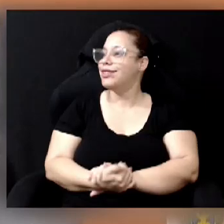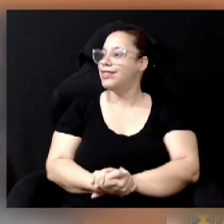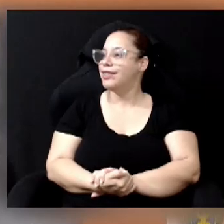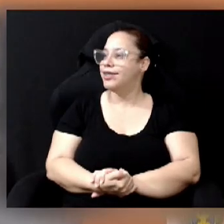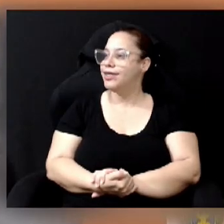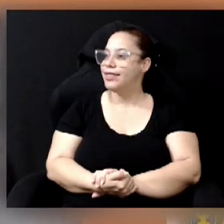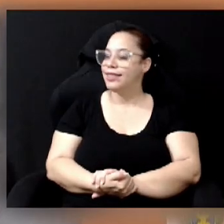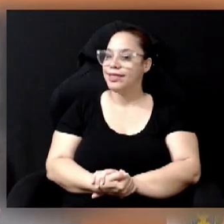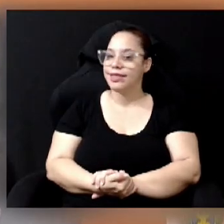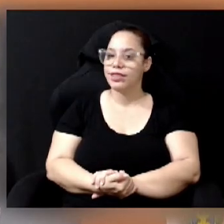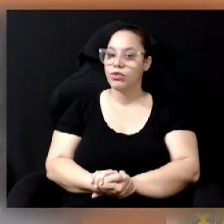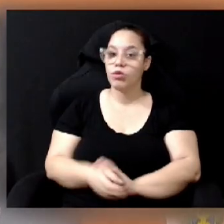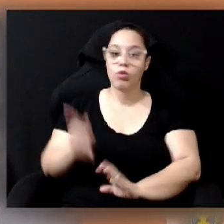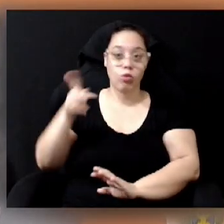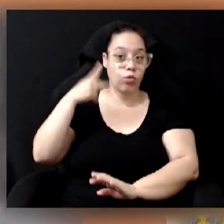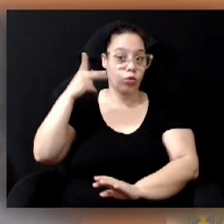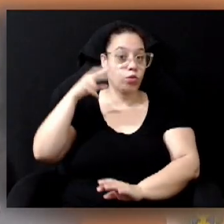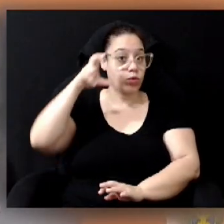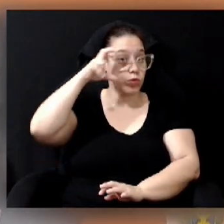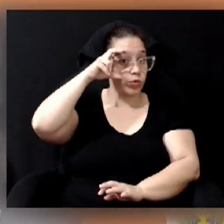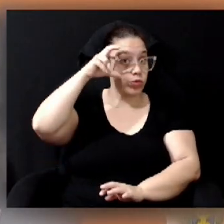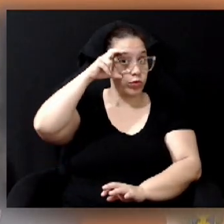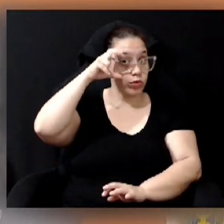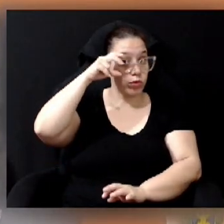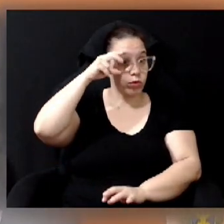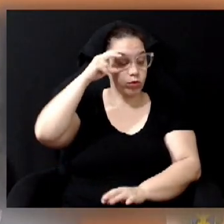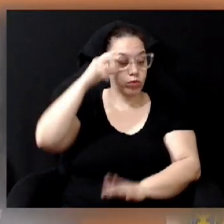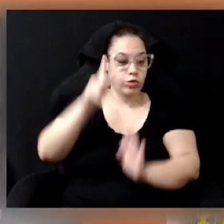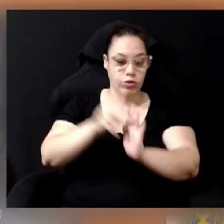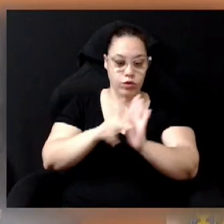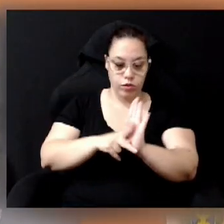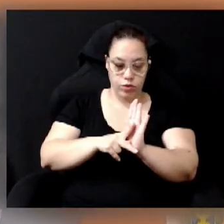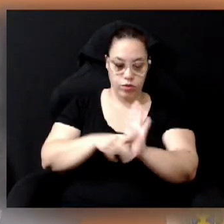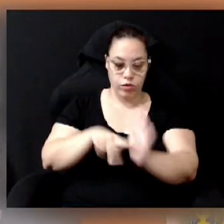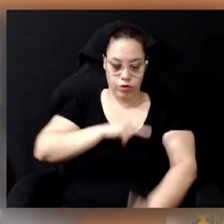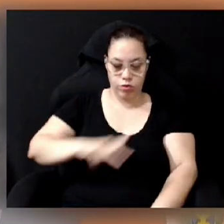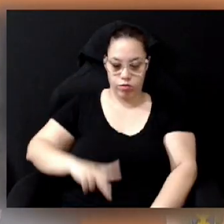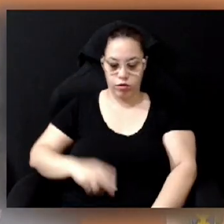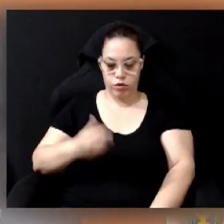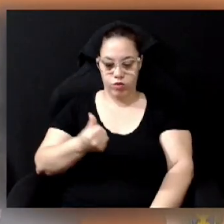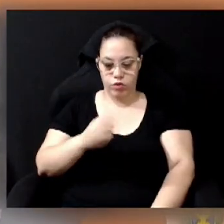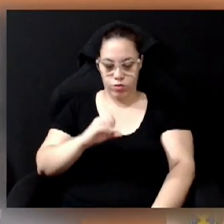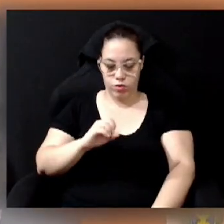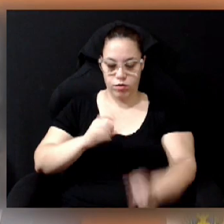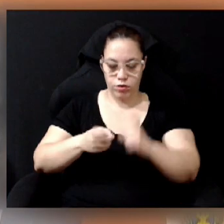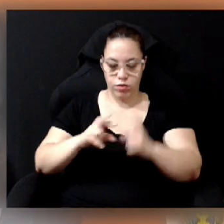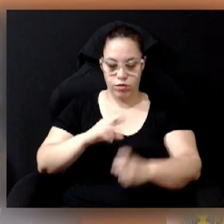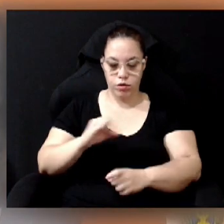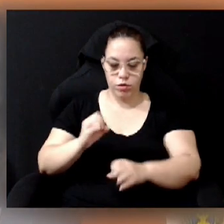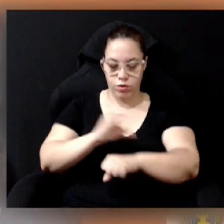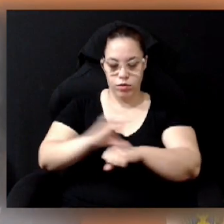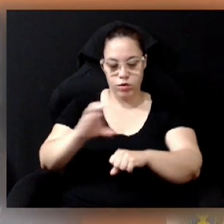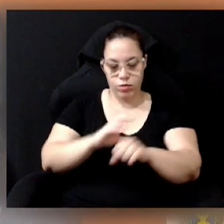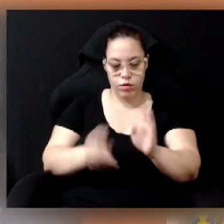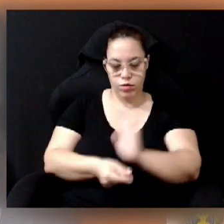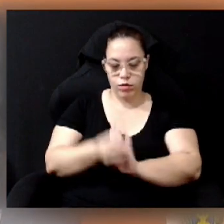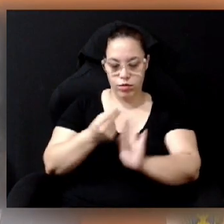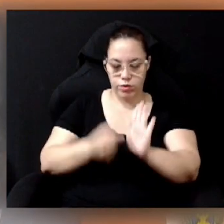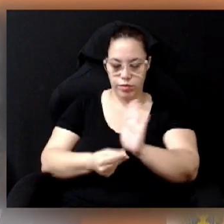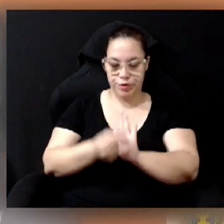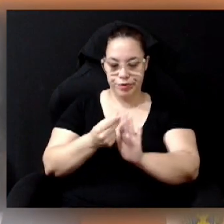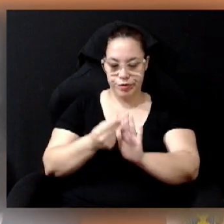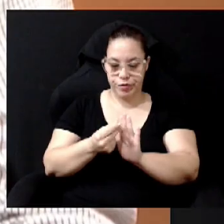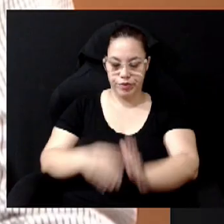O vereador Carlinhos Camelô presidiu a 10ª reunião ordinária da Comissão Permanente de Finanças e Orçamento da Câmara